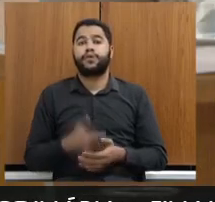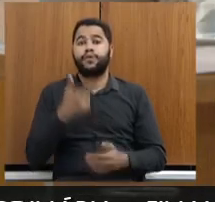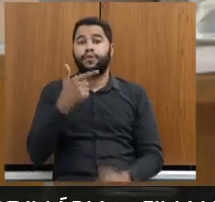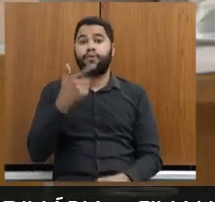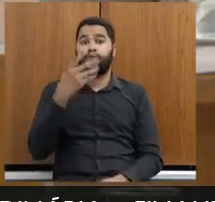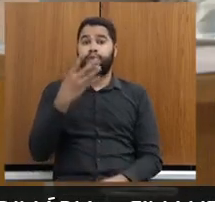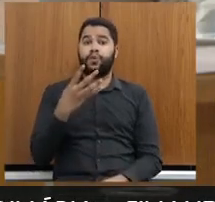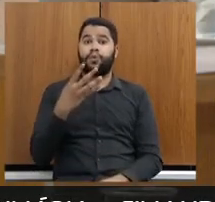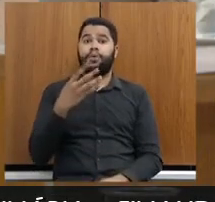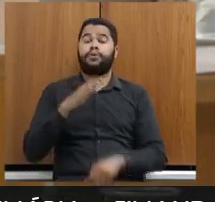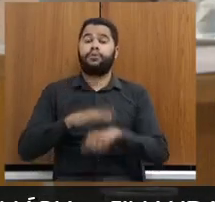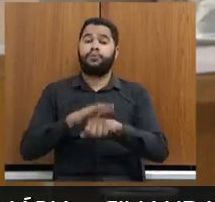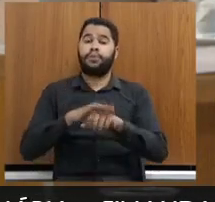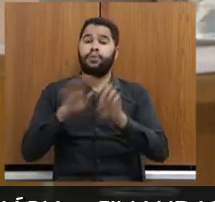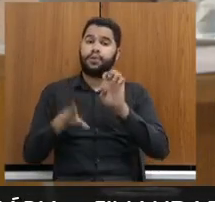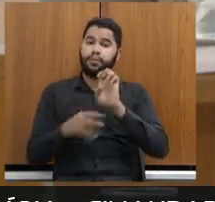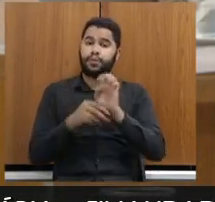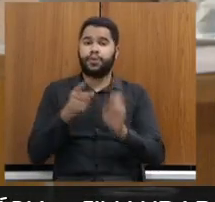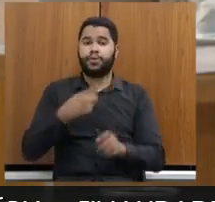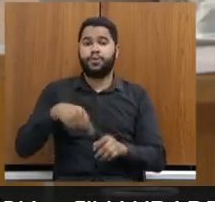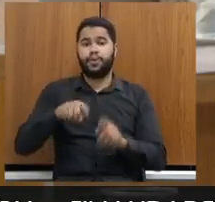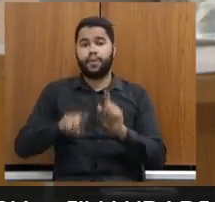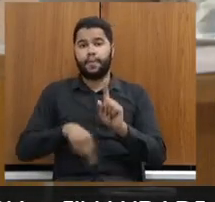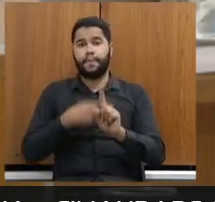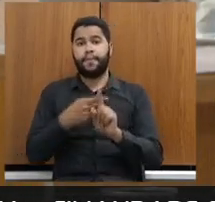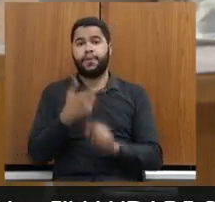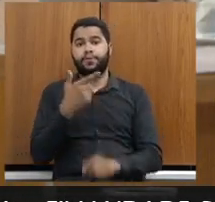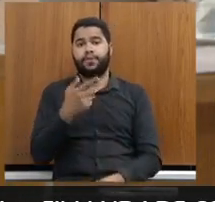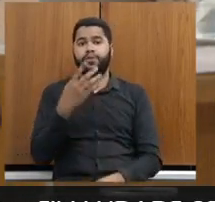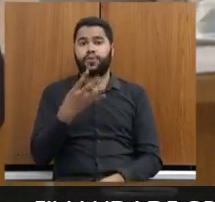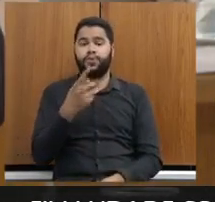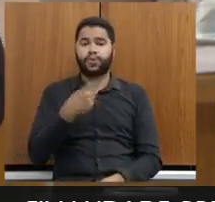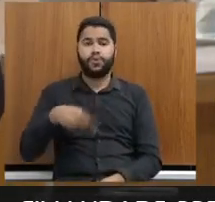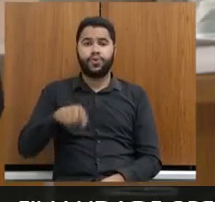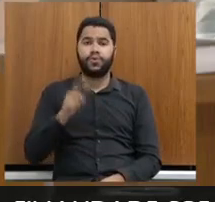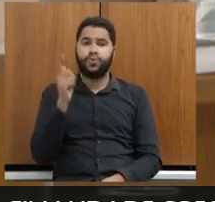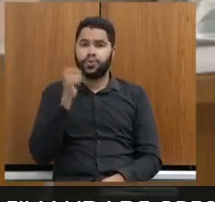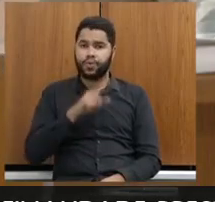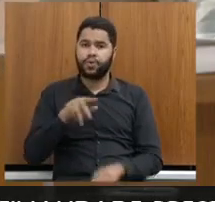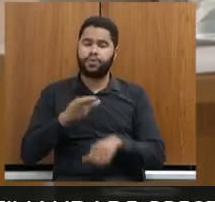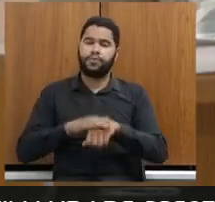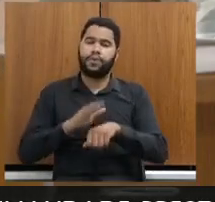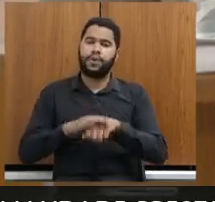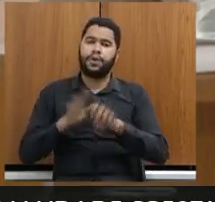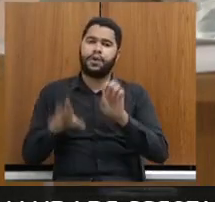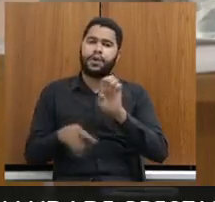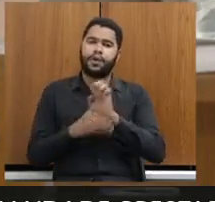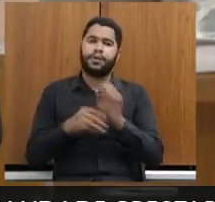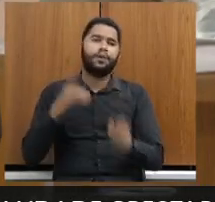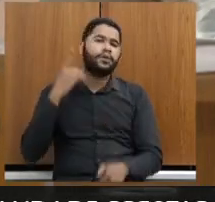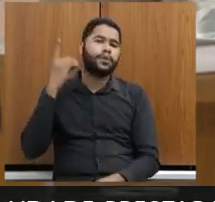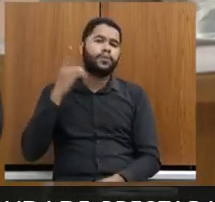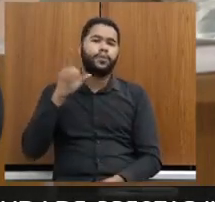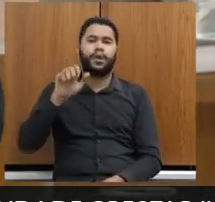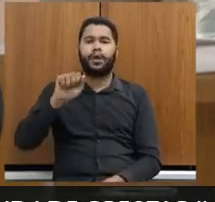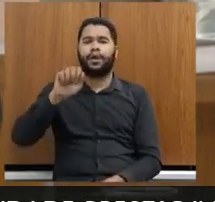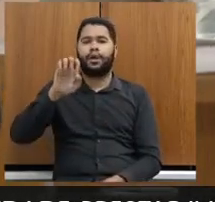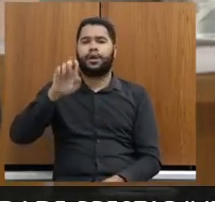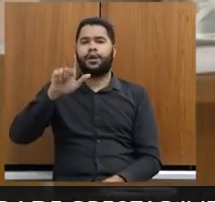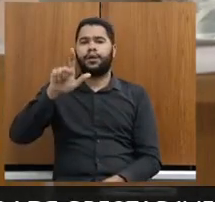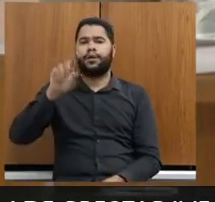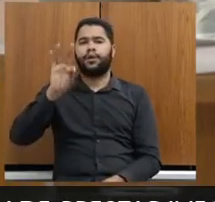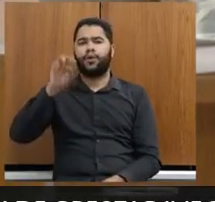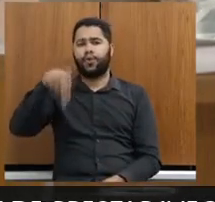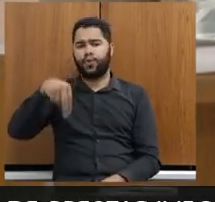24 por emenda das nossas e mais 24 que nós conseguimos com emenda do deputado Aelton Freitas